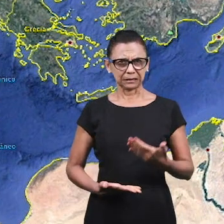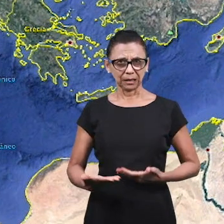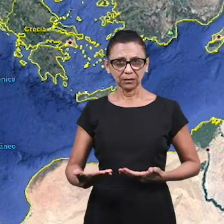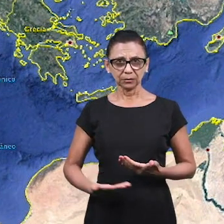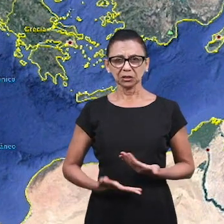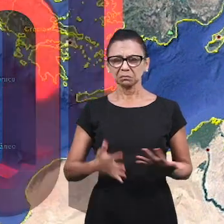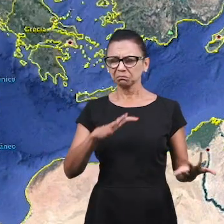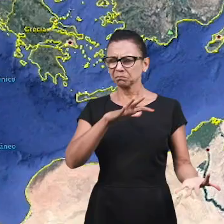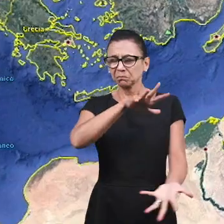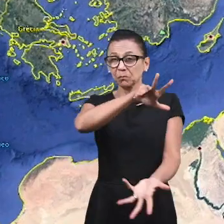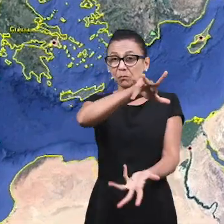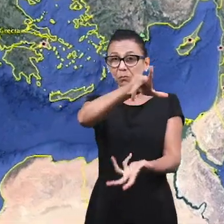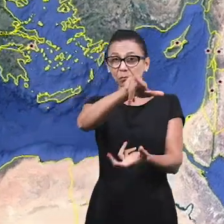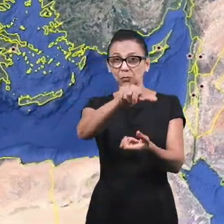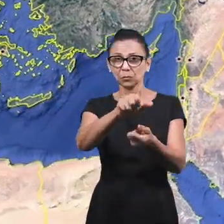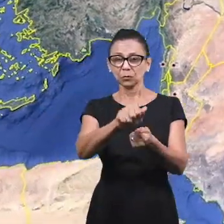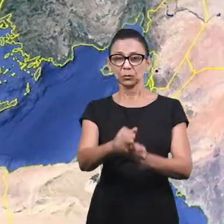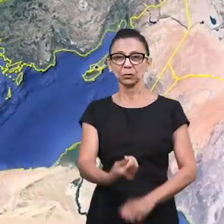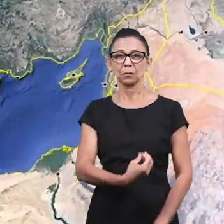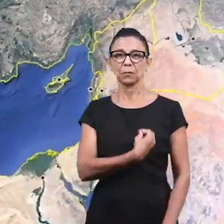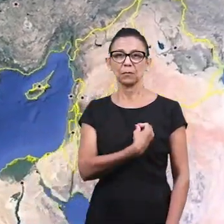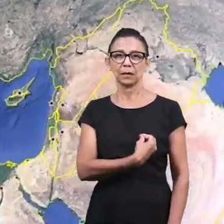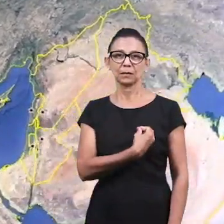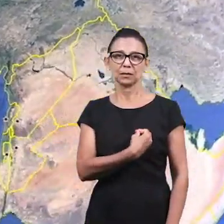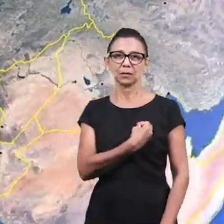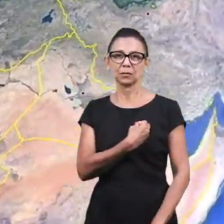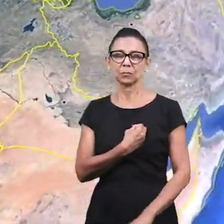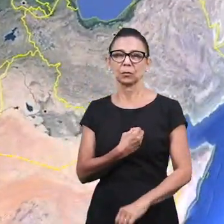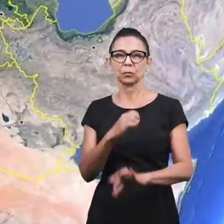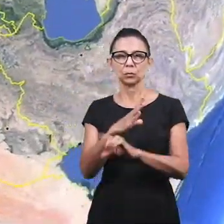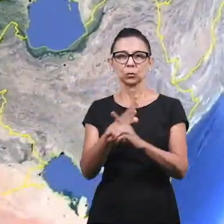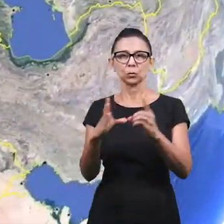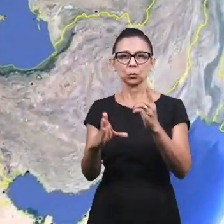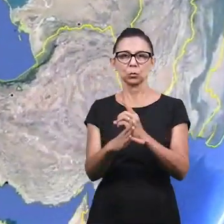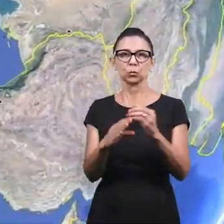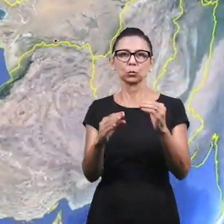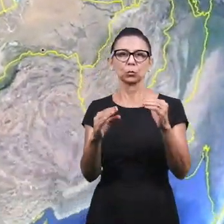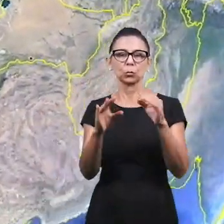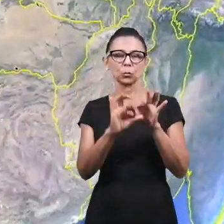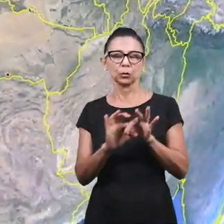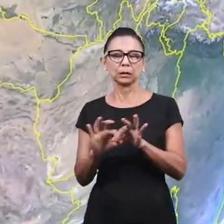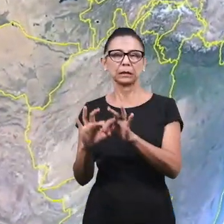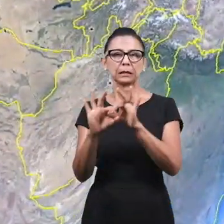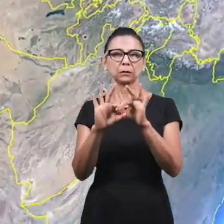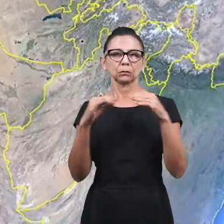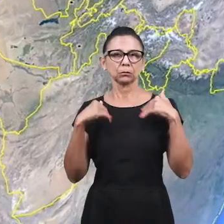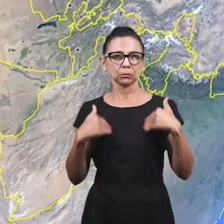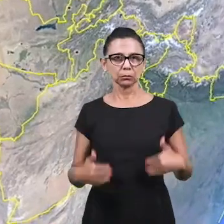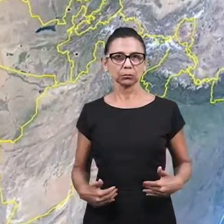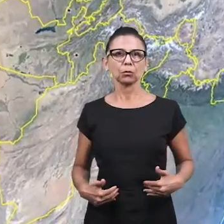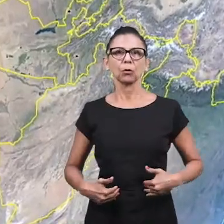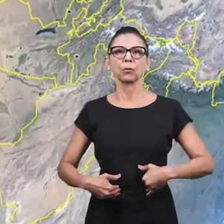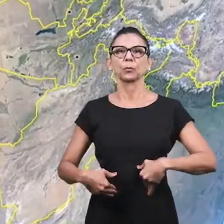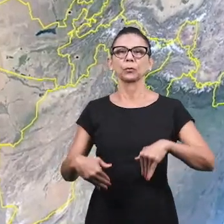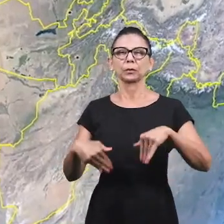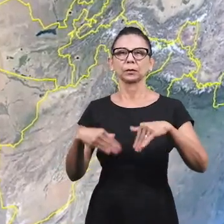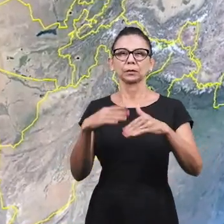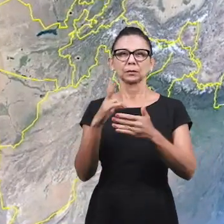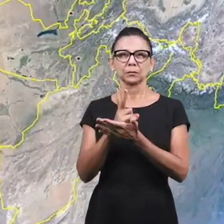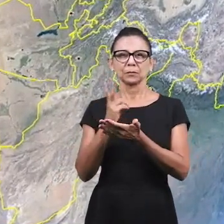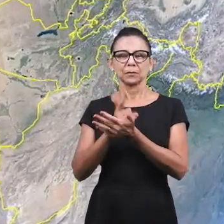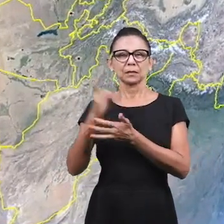Todas as partes do mundo participam de um mesmo culto, em conjunto, no mesmo corpo e no mesmo